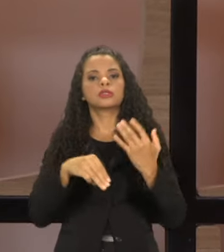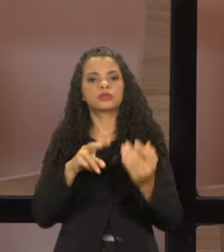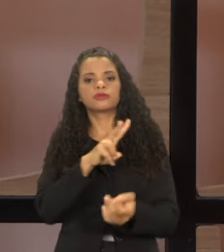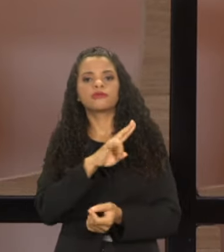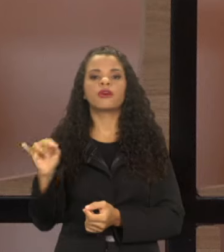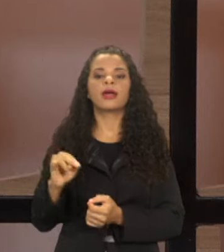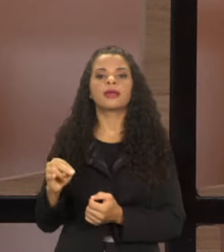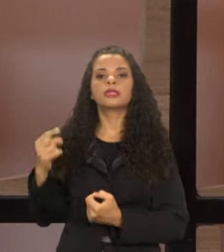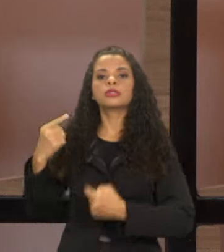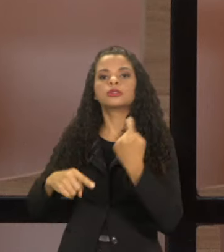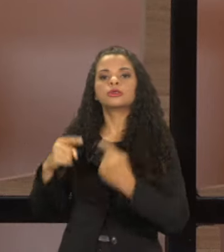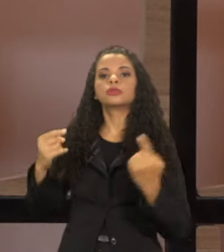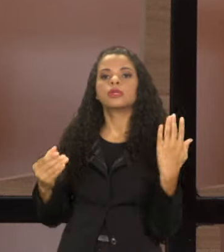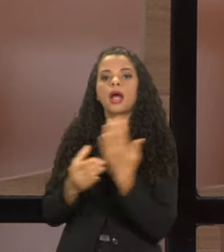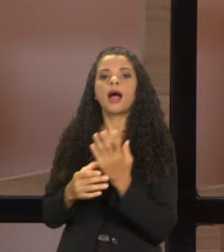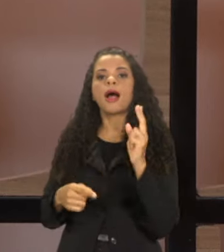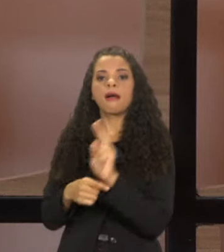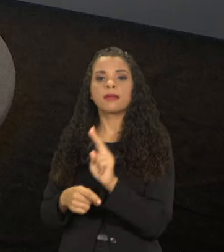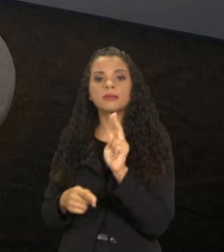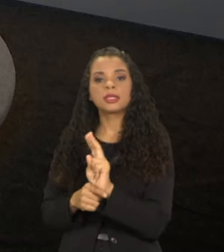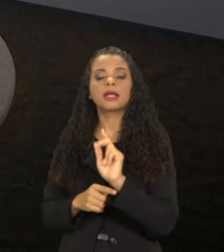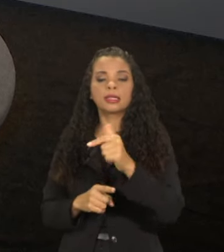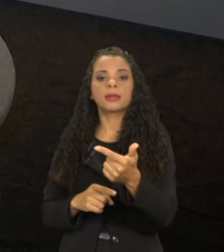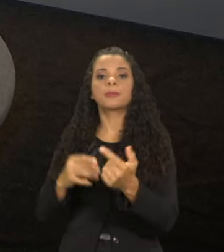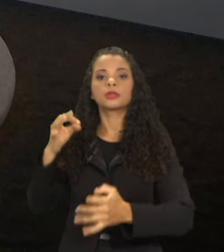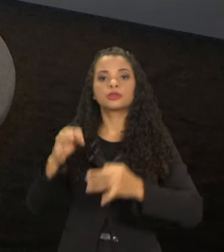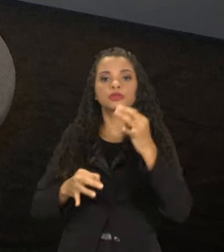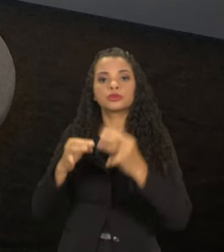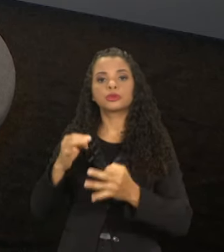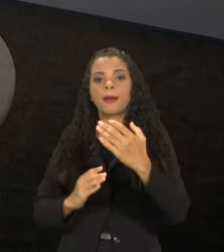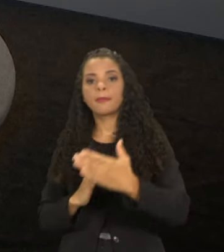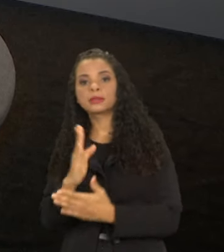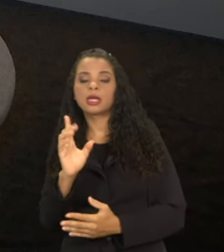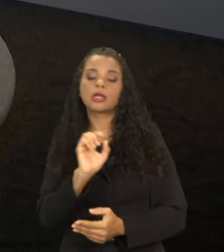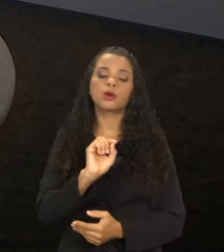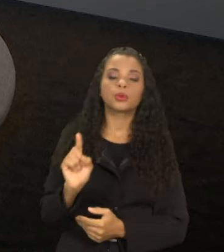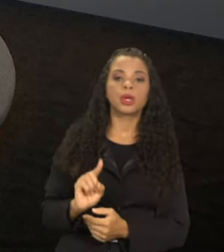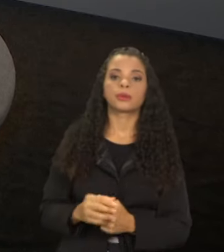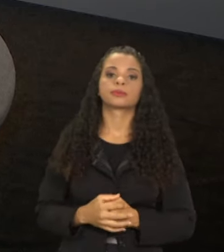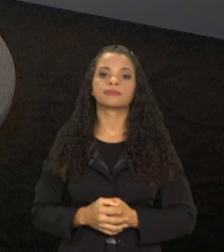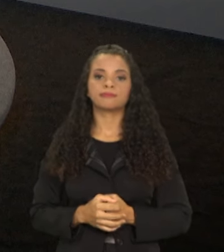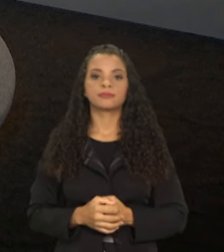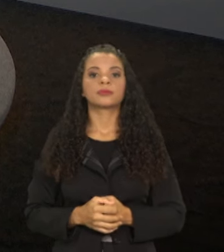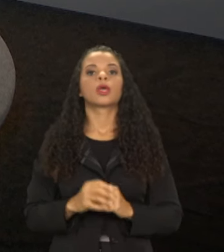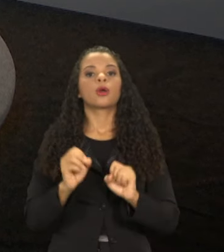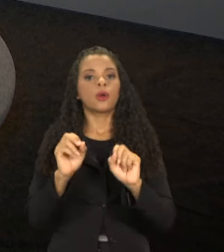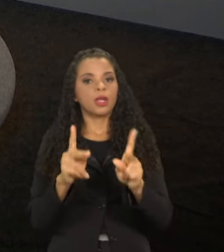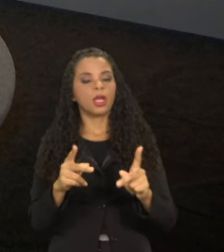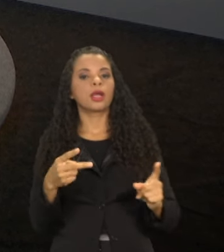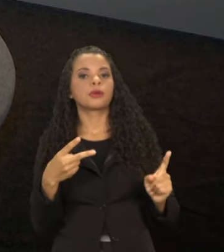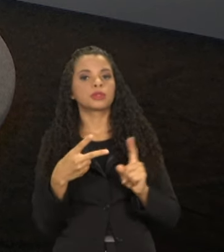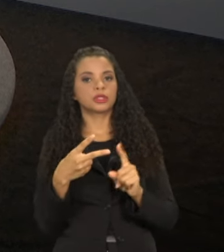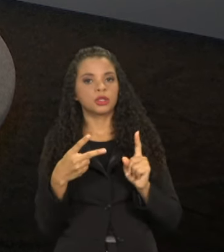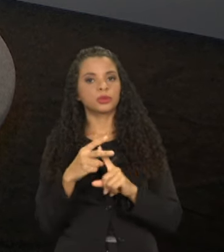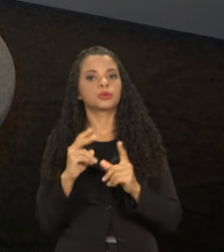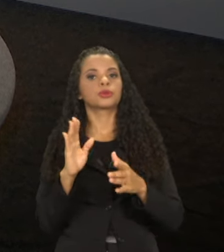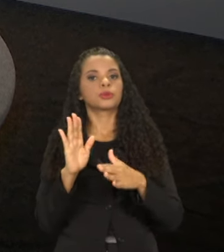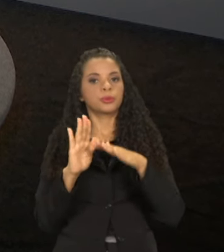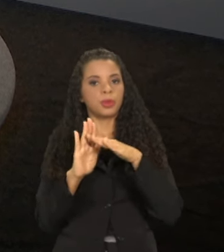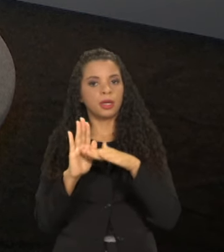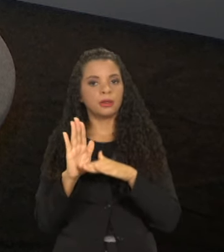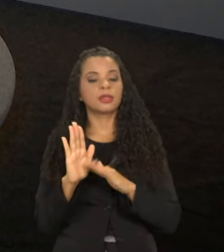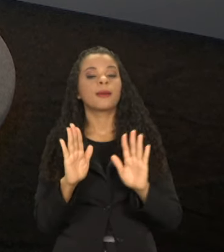não essa decisão. Então, tudo de uma forma conjunta, Flávia. Esse é o segundo item da pauta. Mas vamos voltar a falar então do primeiro item, né,